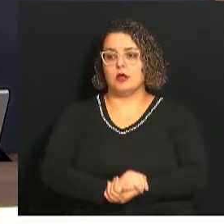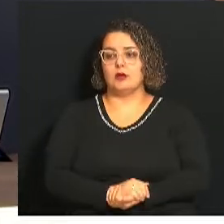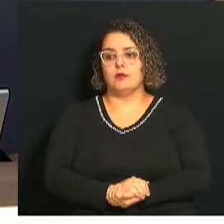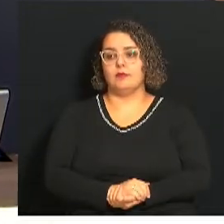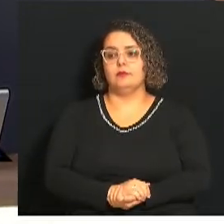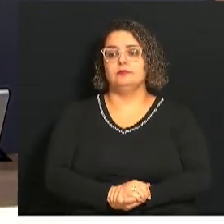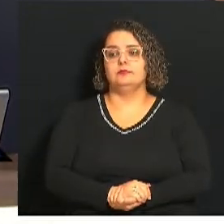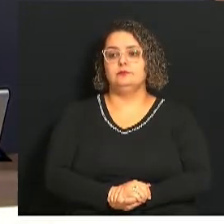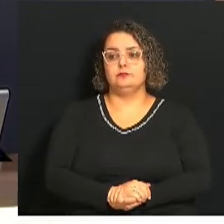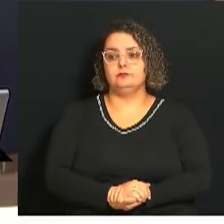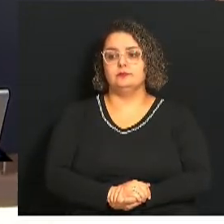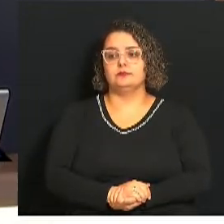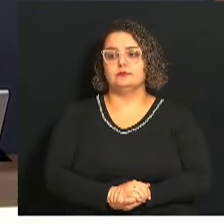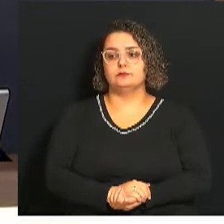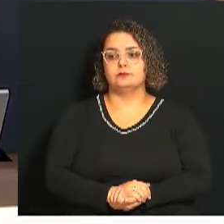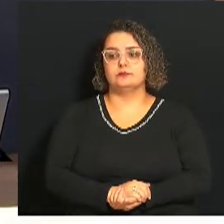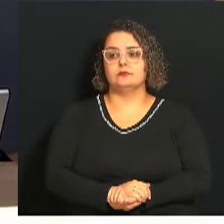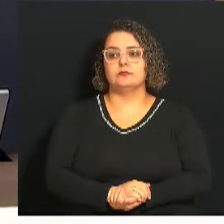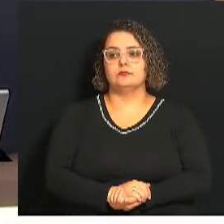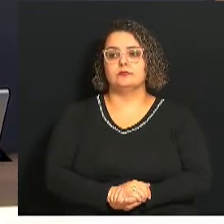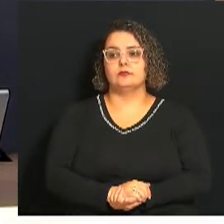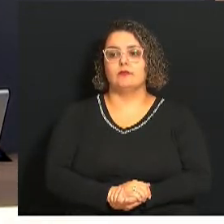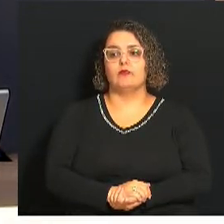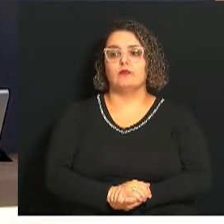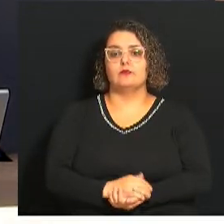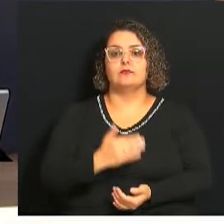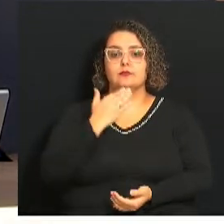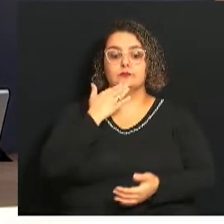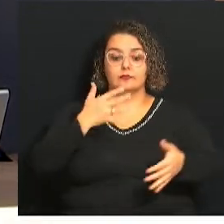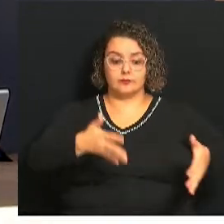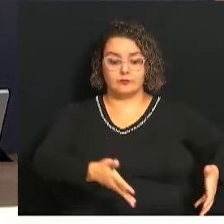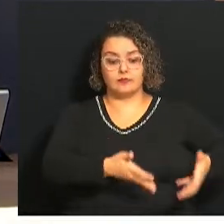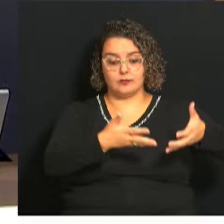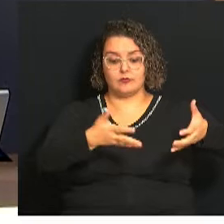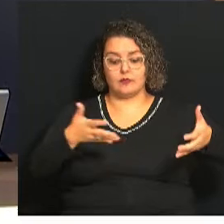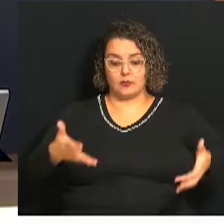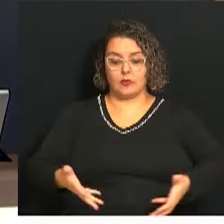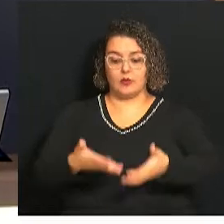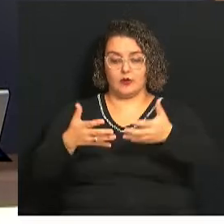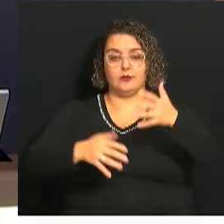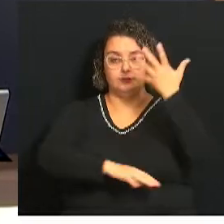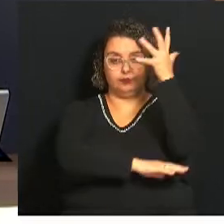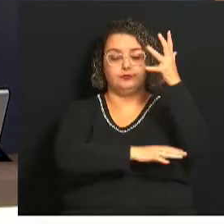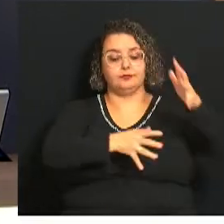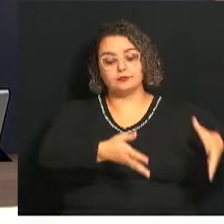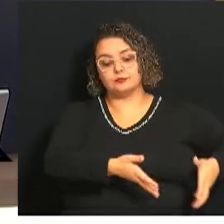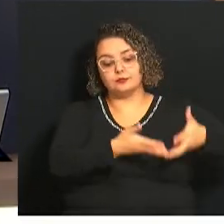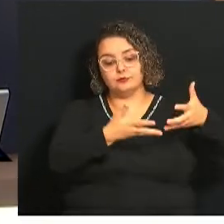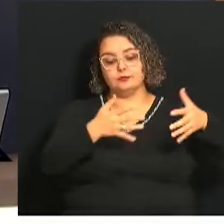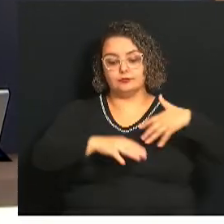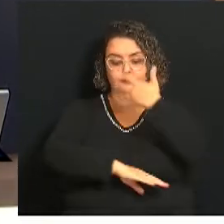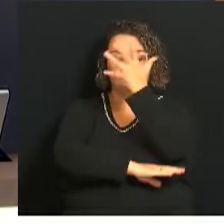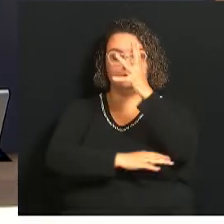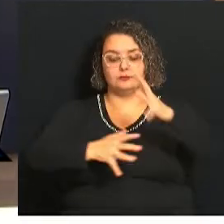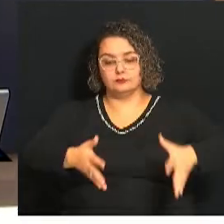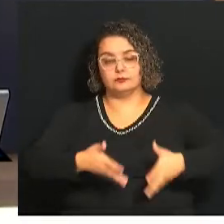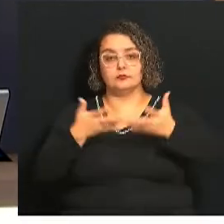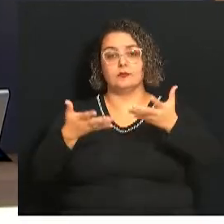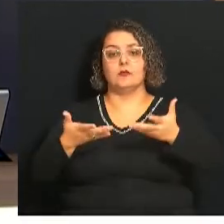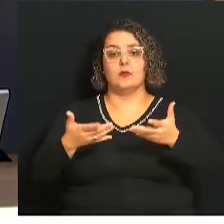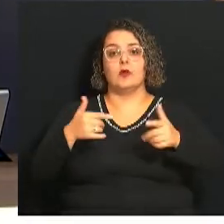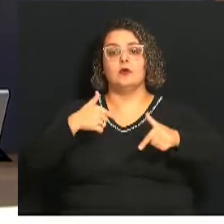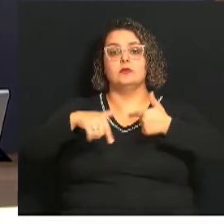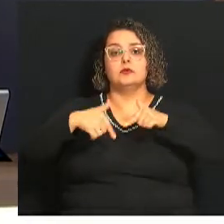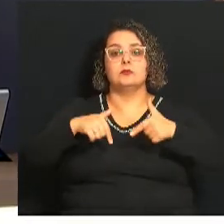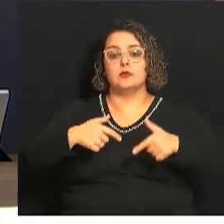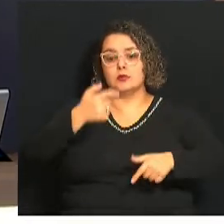Até pedindo para extrair árvores, né? Por que, se não é necessário um trabalho de conscientização da